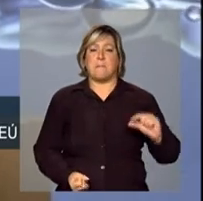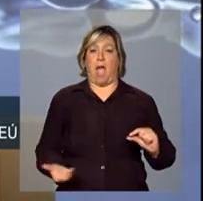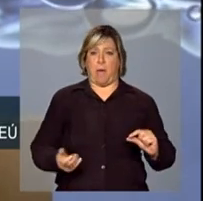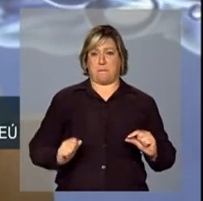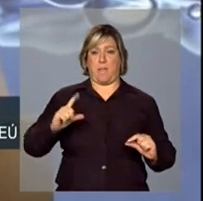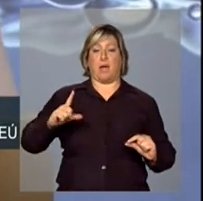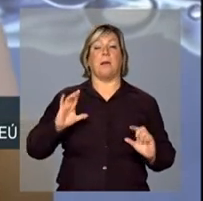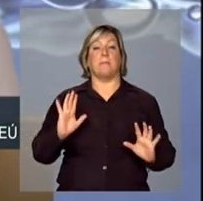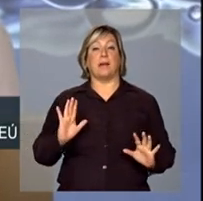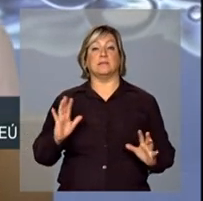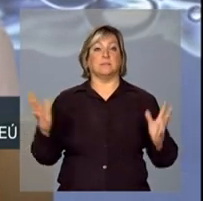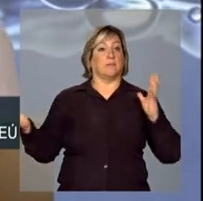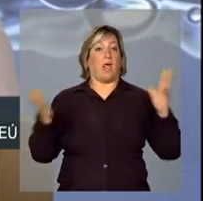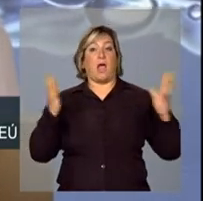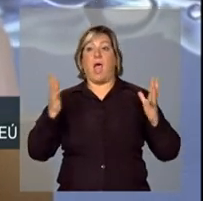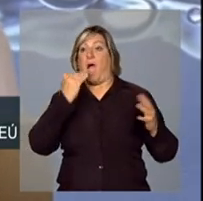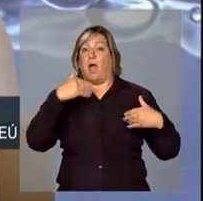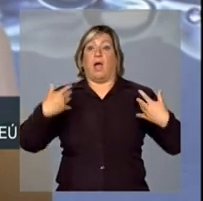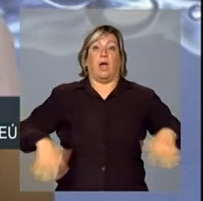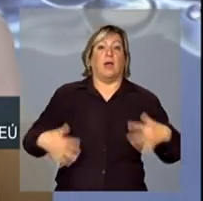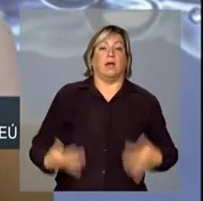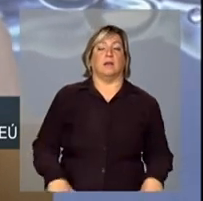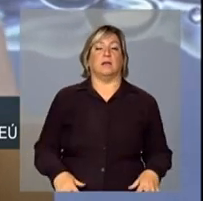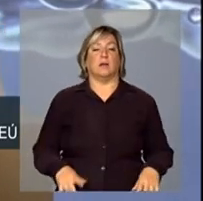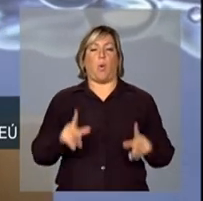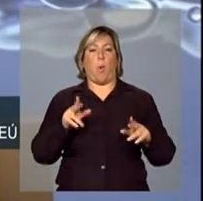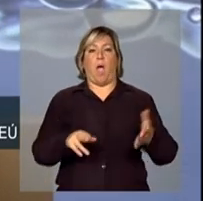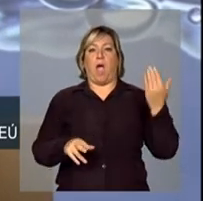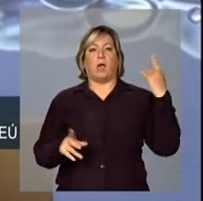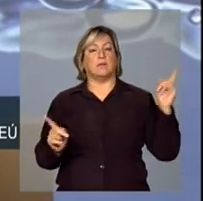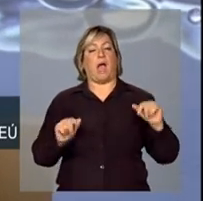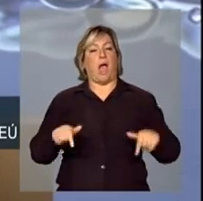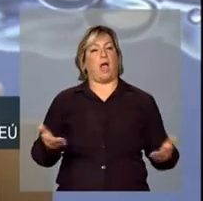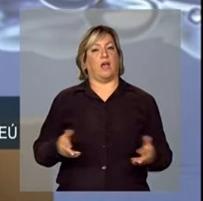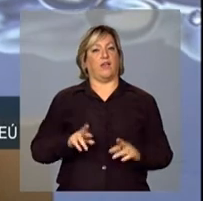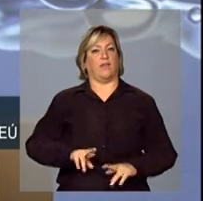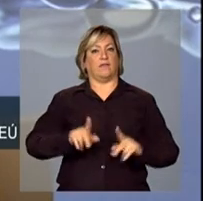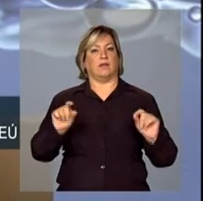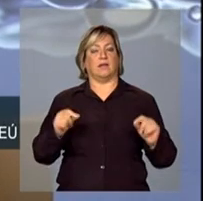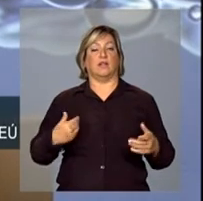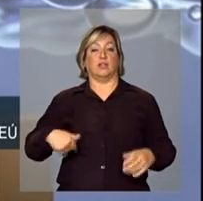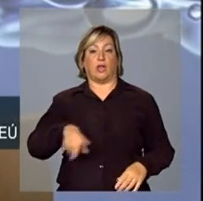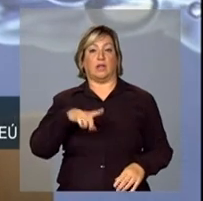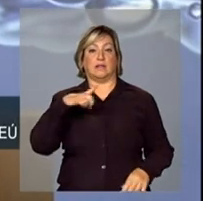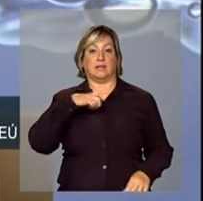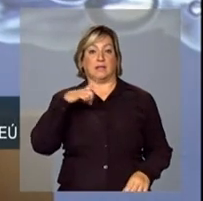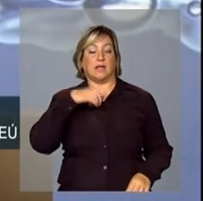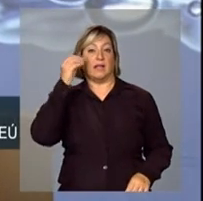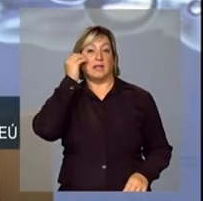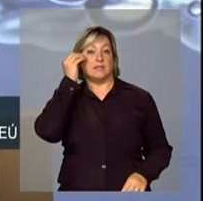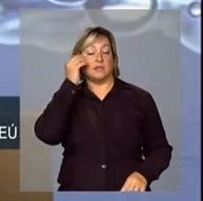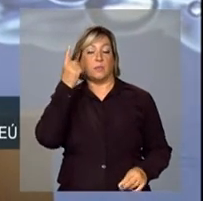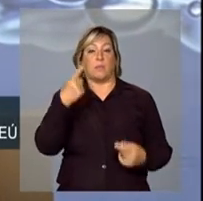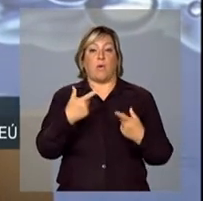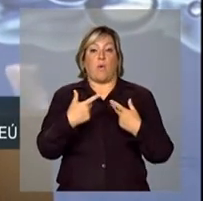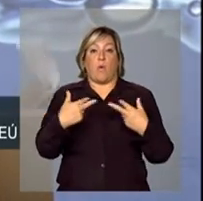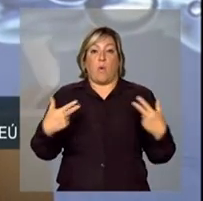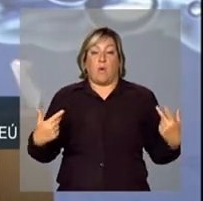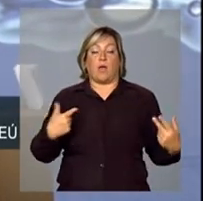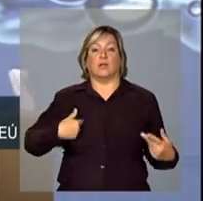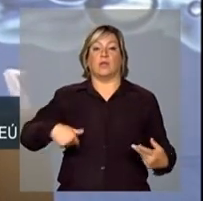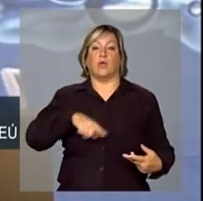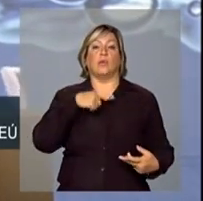vê o desespero por comida das pessoas, mas estamos assistindo a algo que não conseguimos